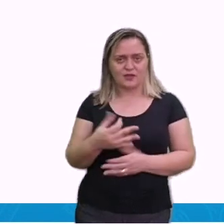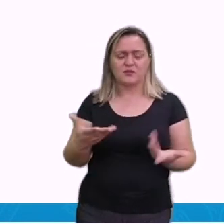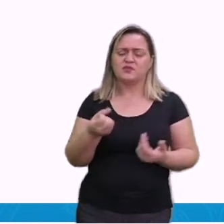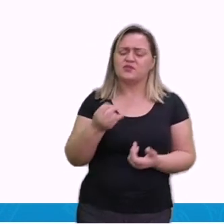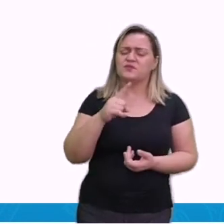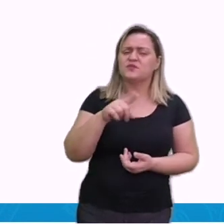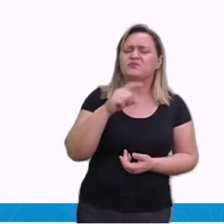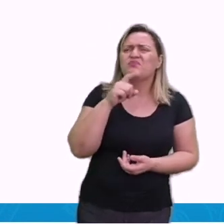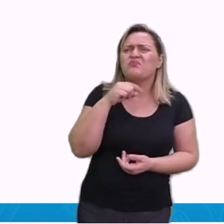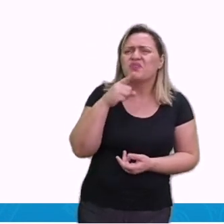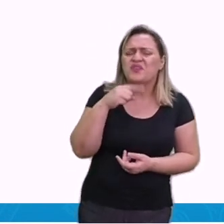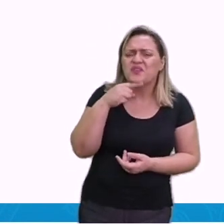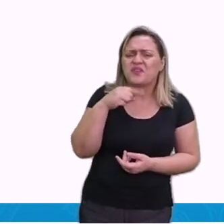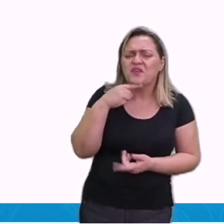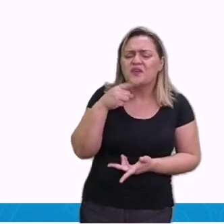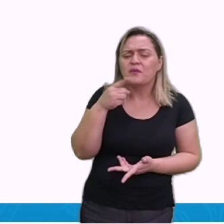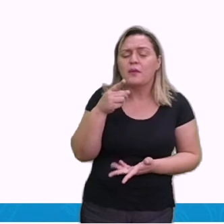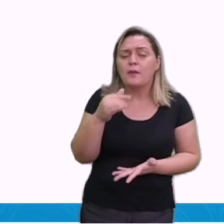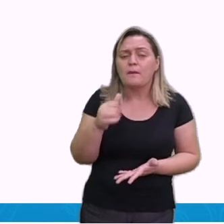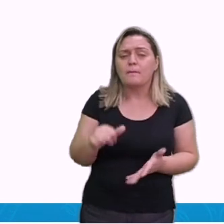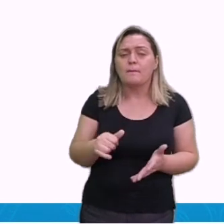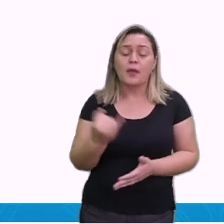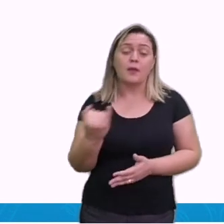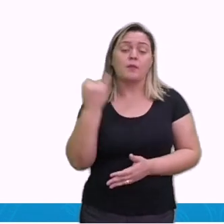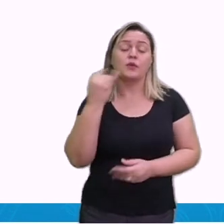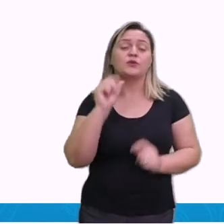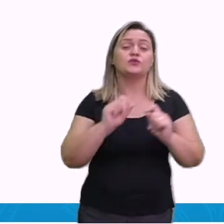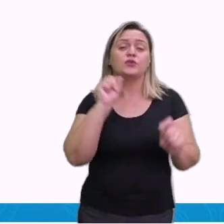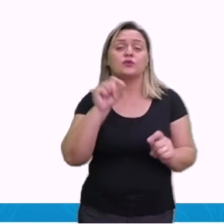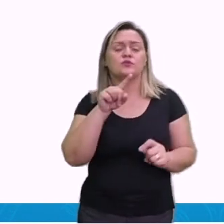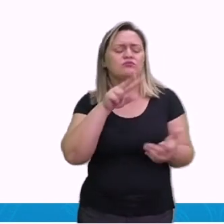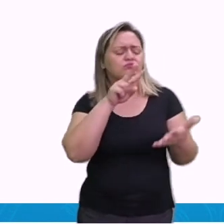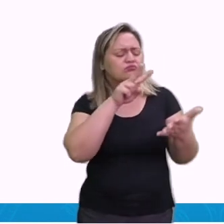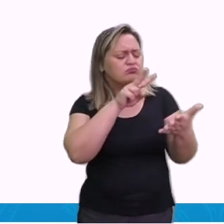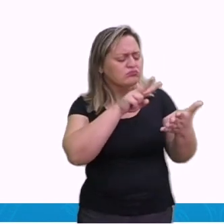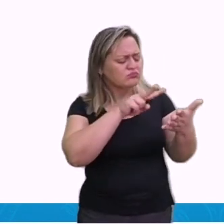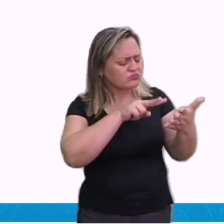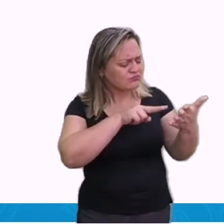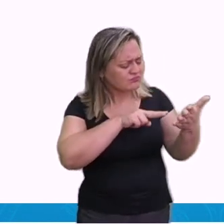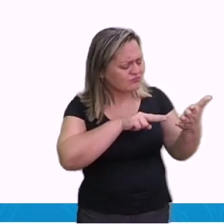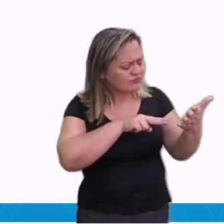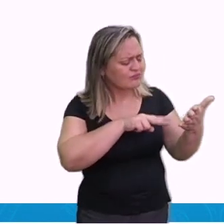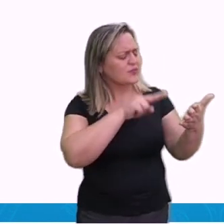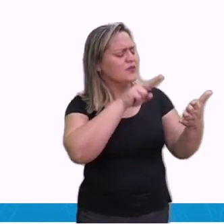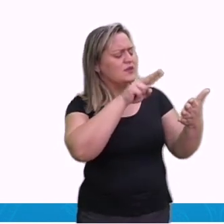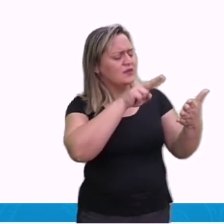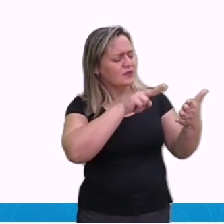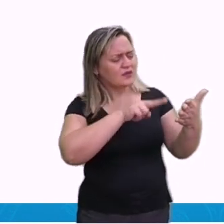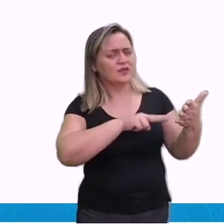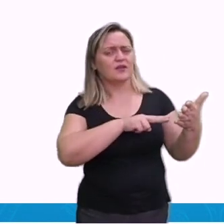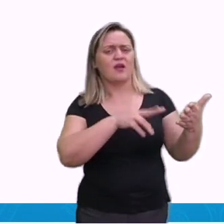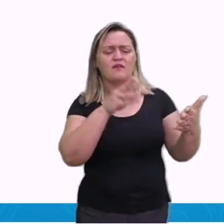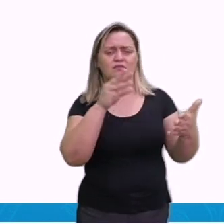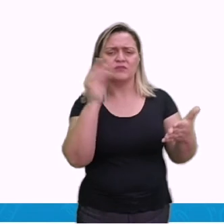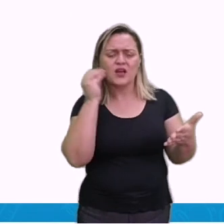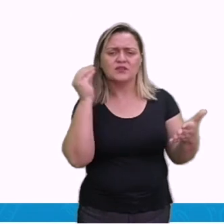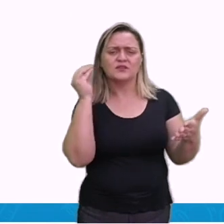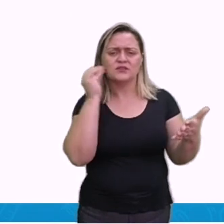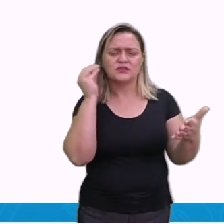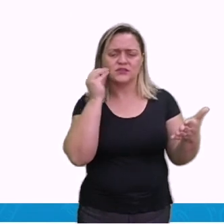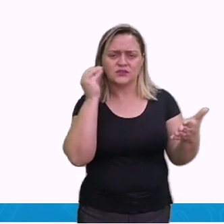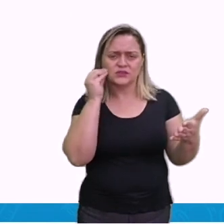Prato, pratos. Gato, gatos. Armário, armários.